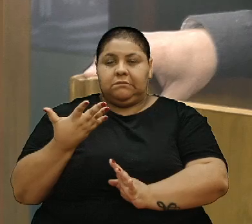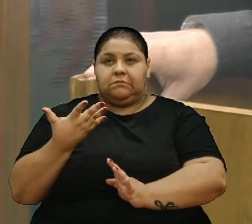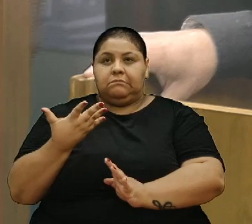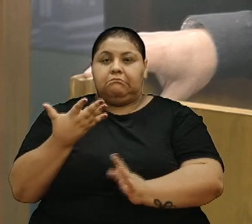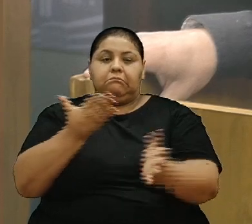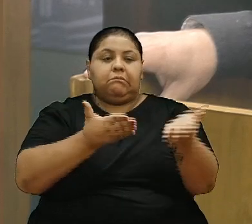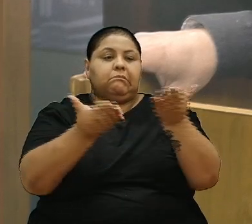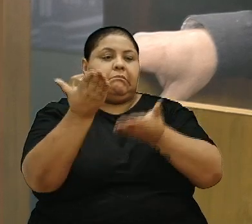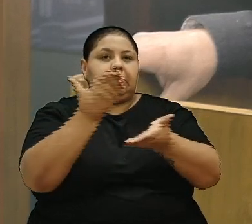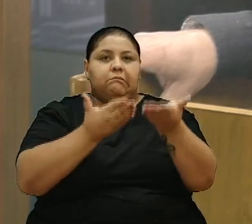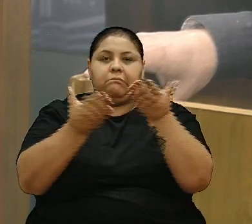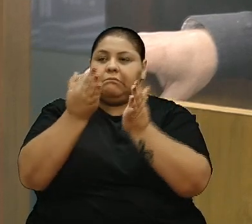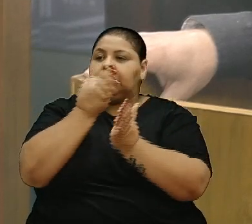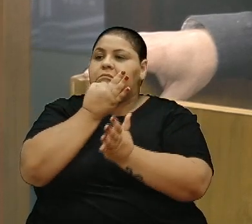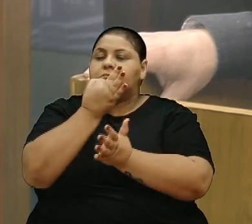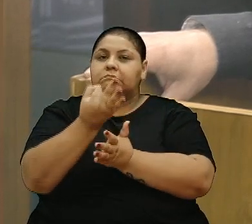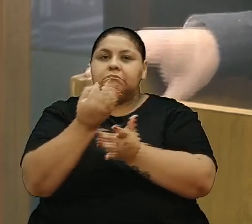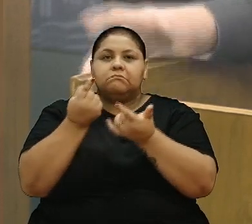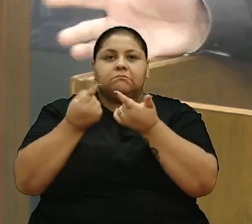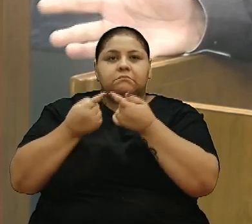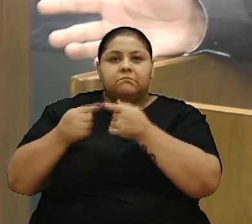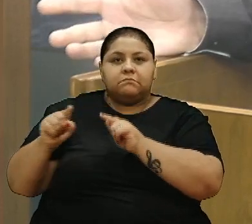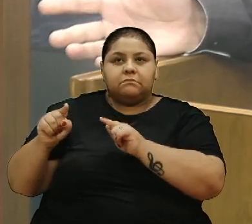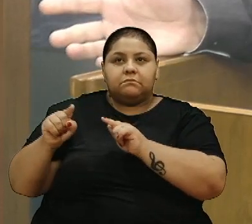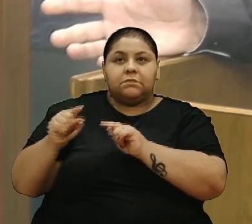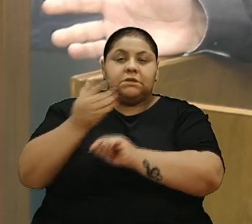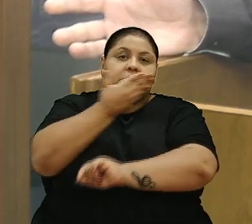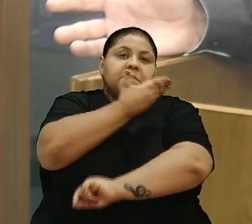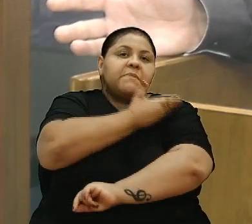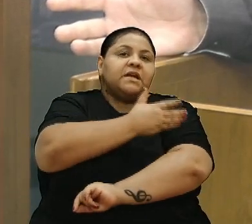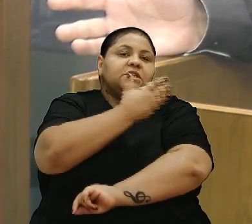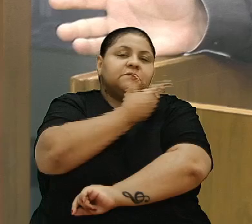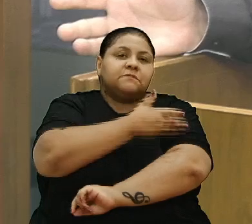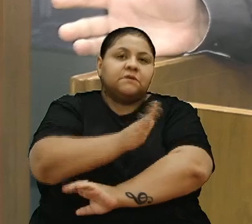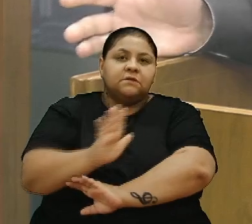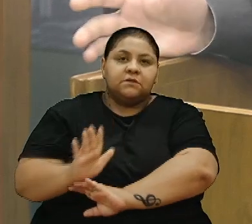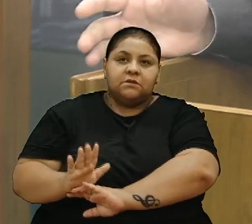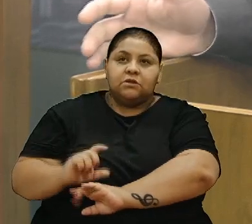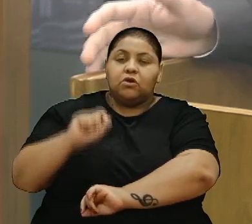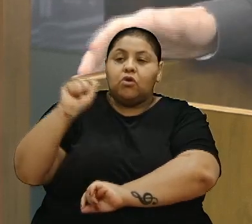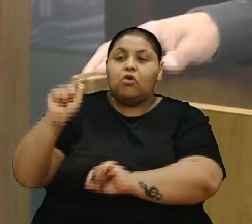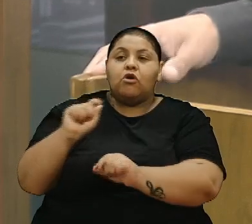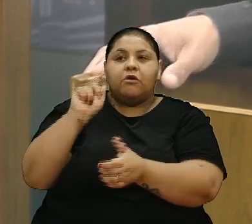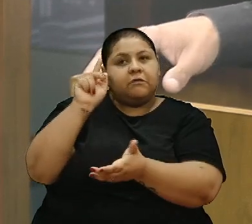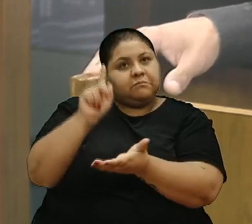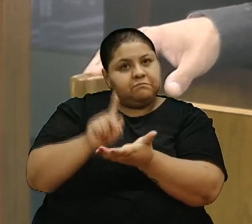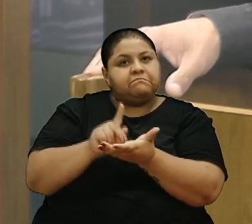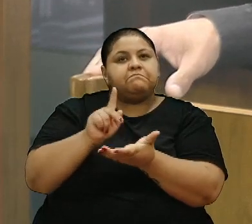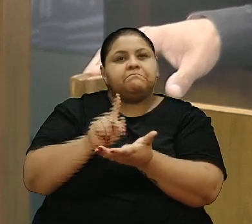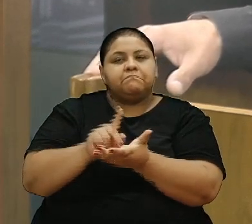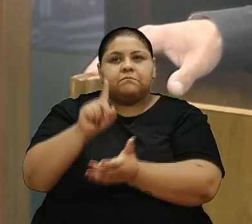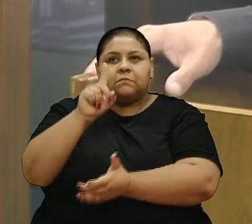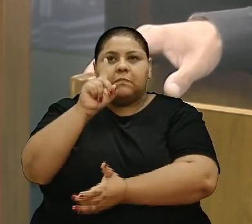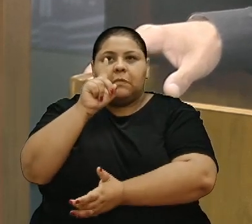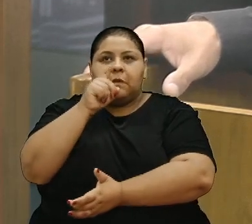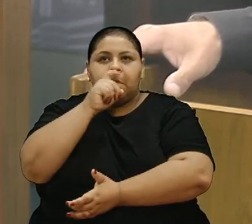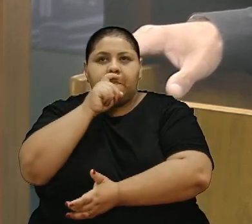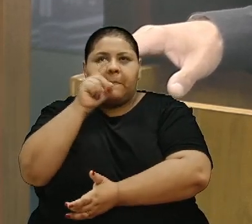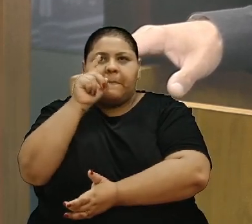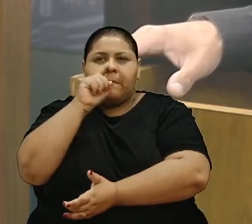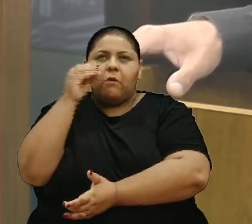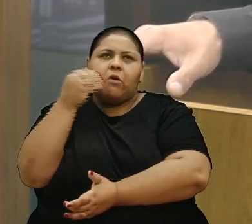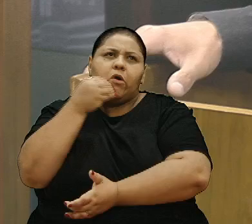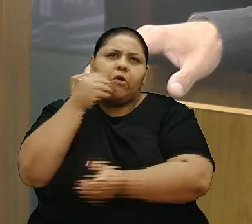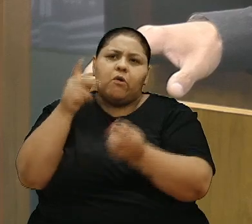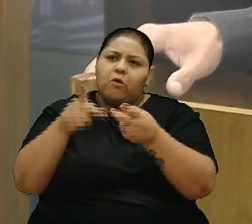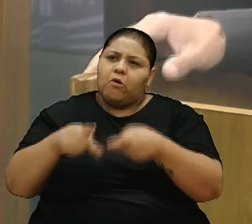trocas de ideias, mas a prática, que é o que de fato esses pais e, claro, a população